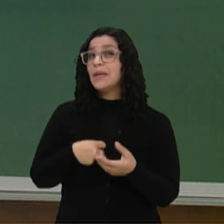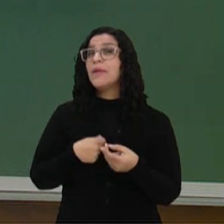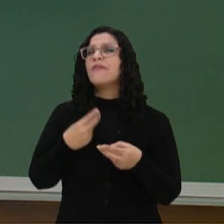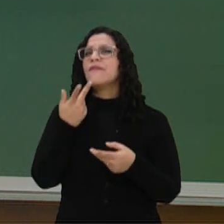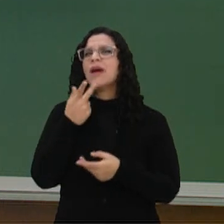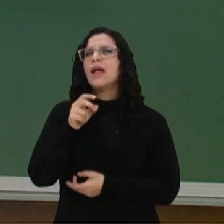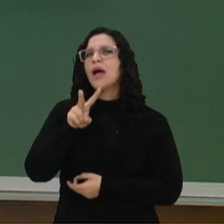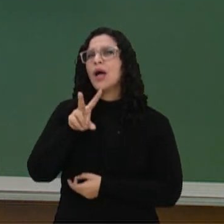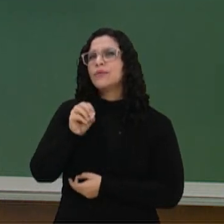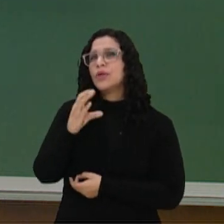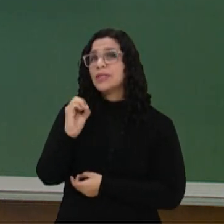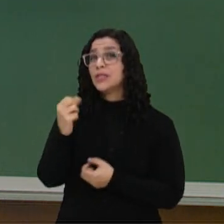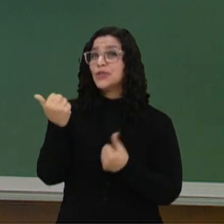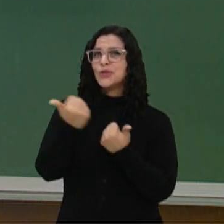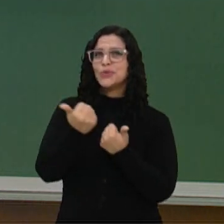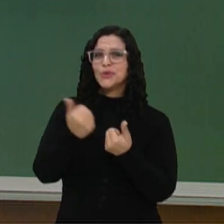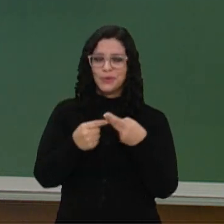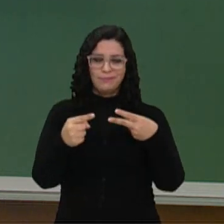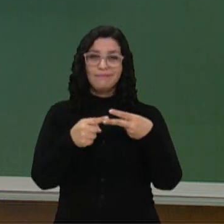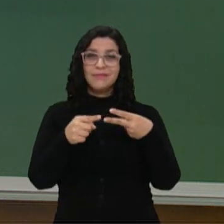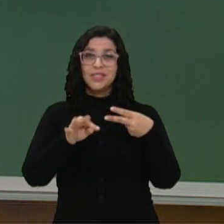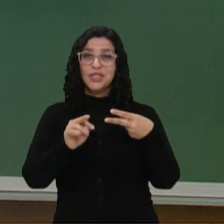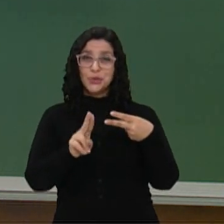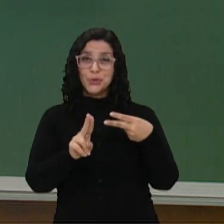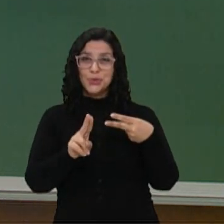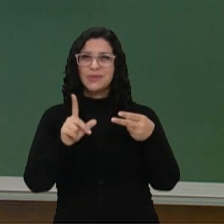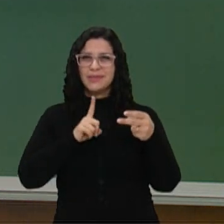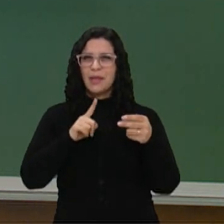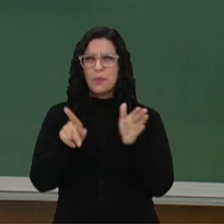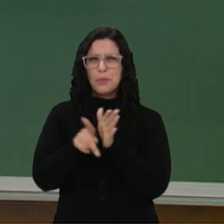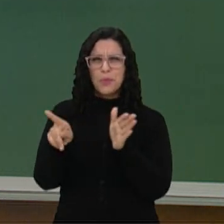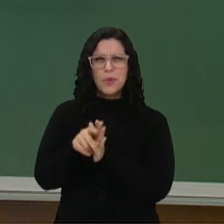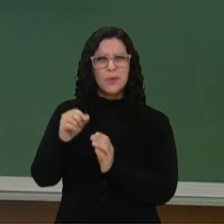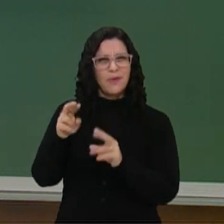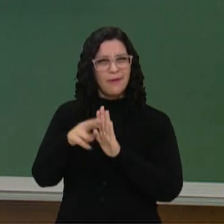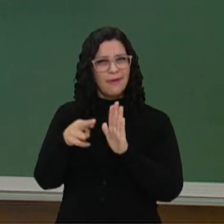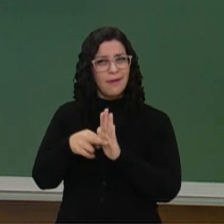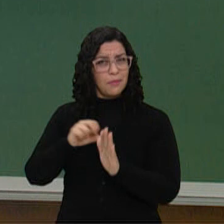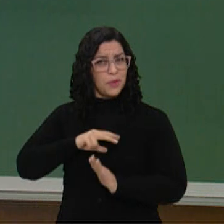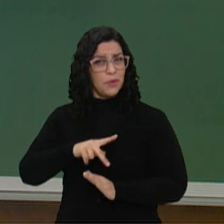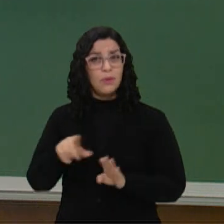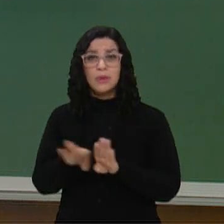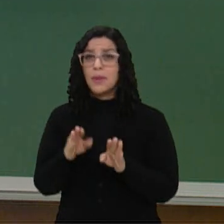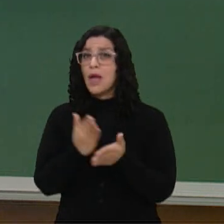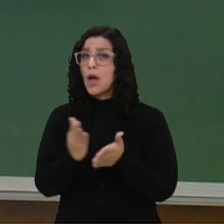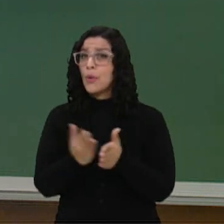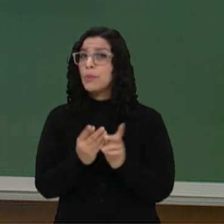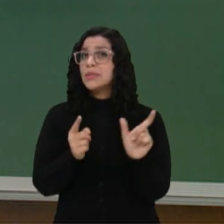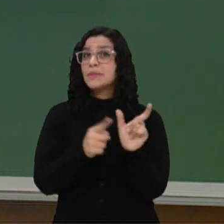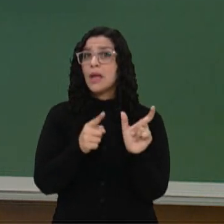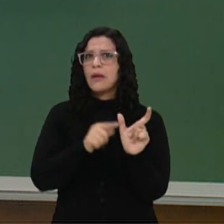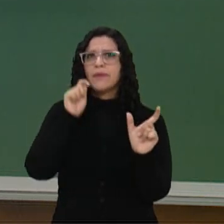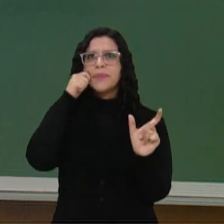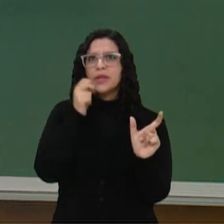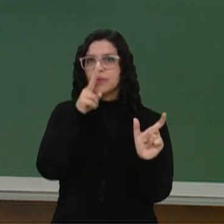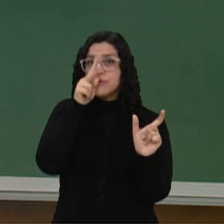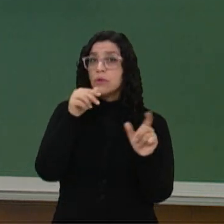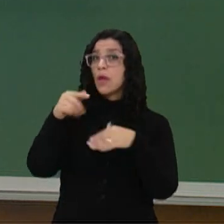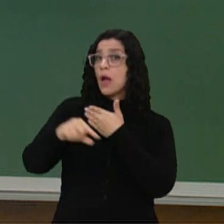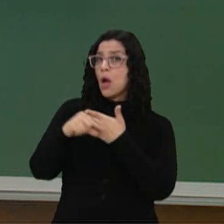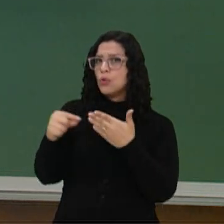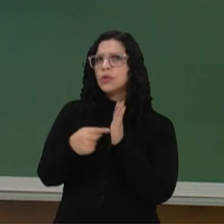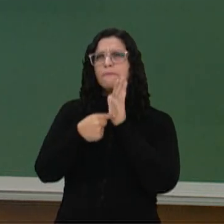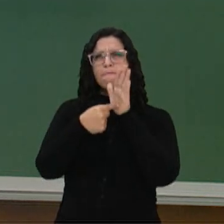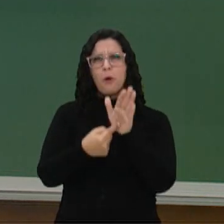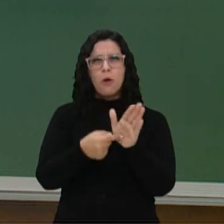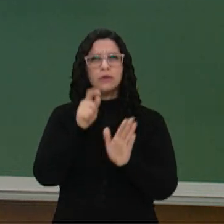segunda pessoa, o tu, na conjugação. Há também a questão de ter um destaque em negrito, que foi a própria autora que definiu